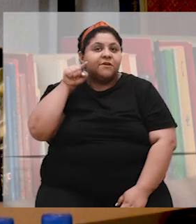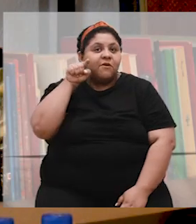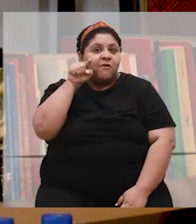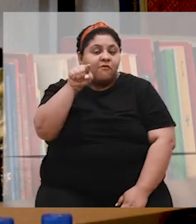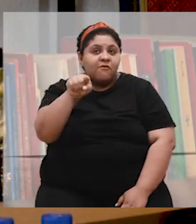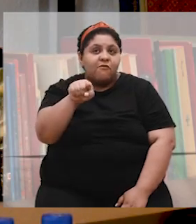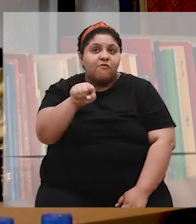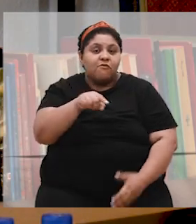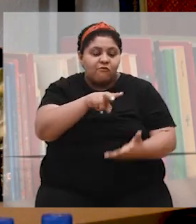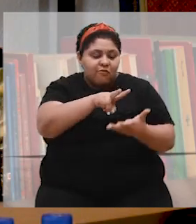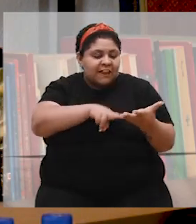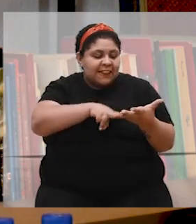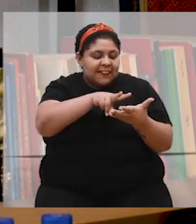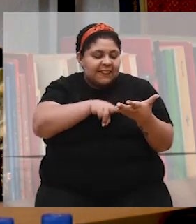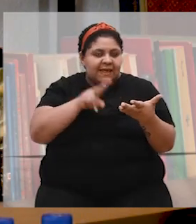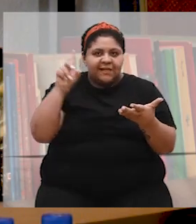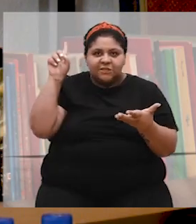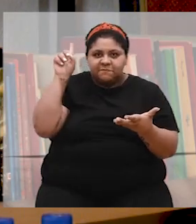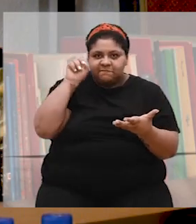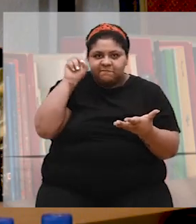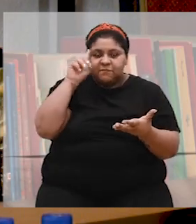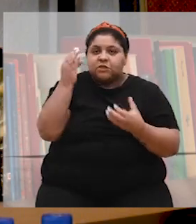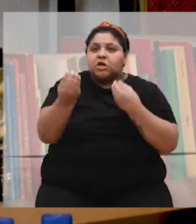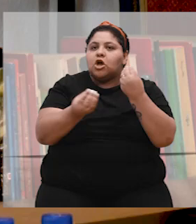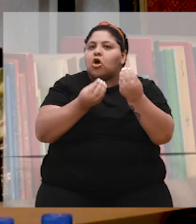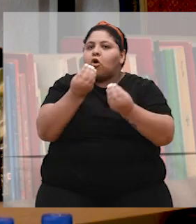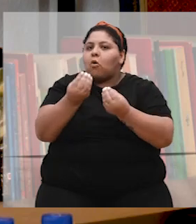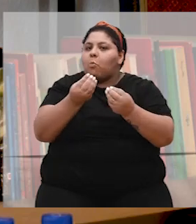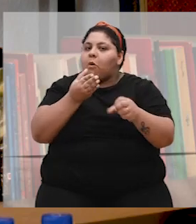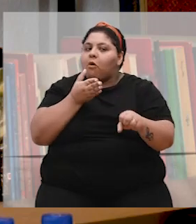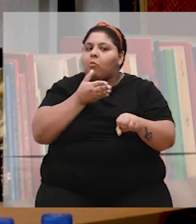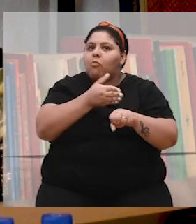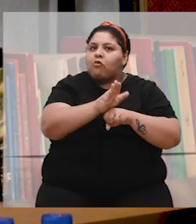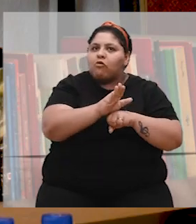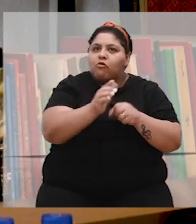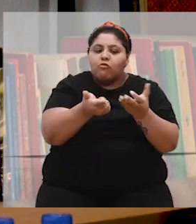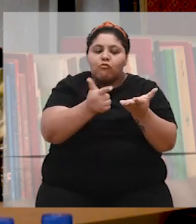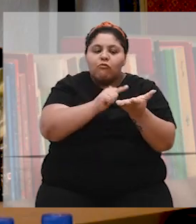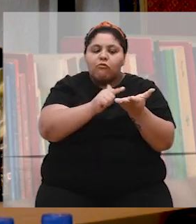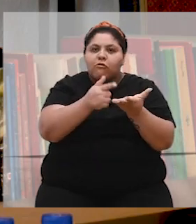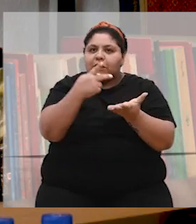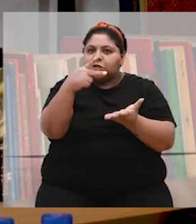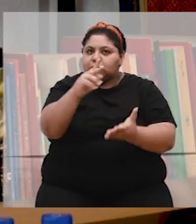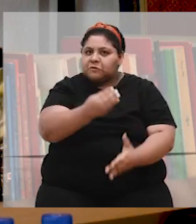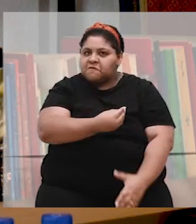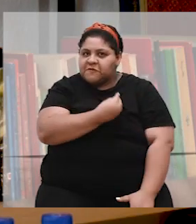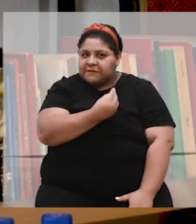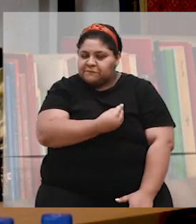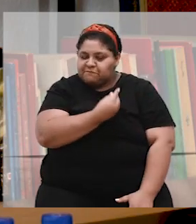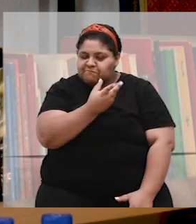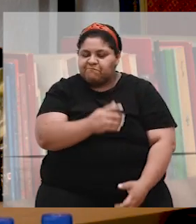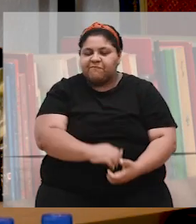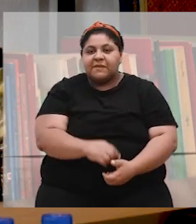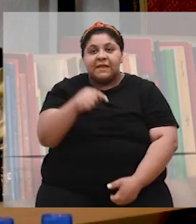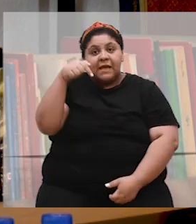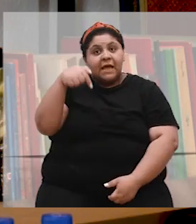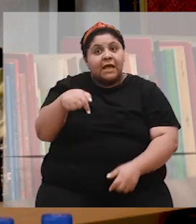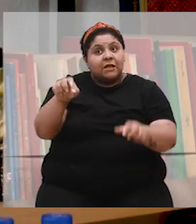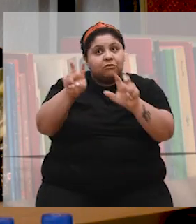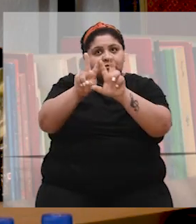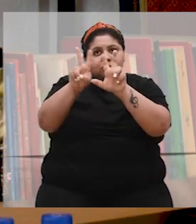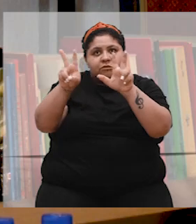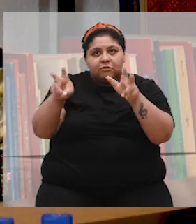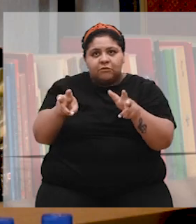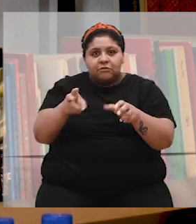Você costuma ler diariamente? Como é o acesso a livros na sua vida? É sobre esse